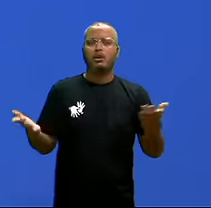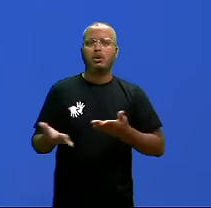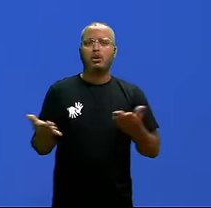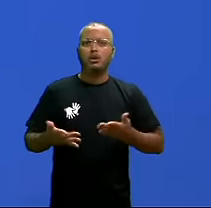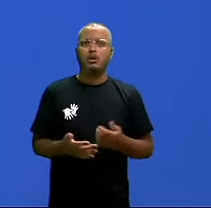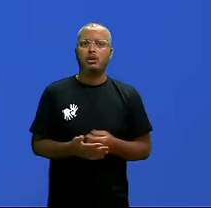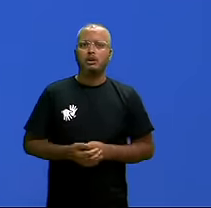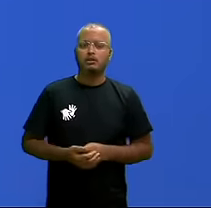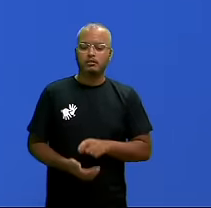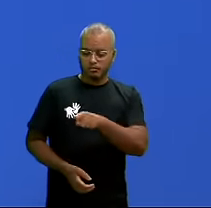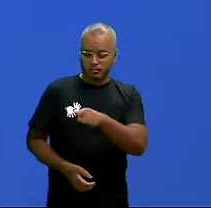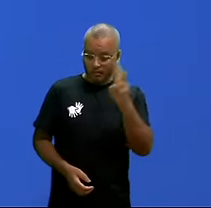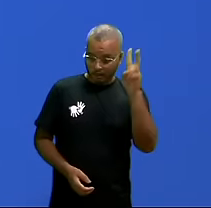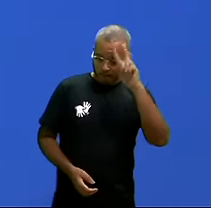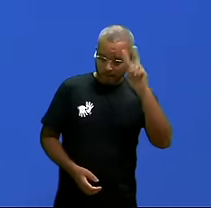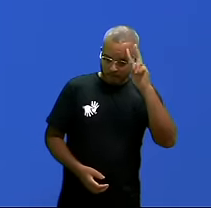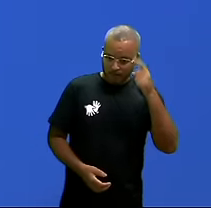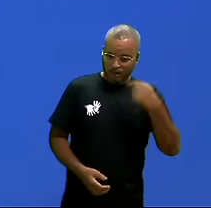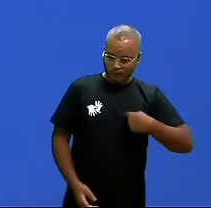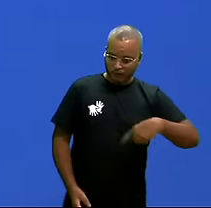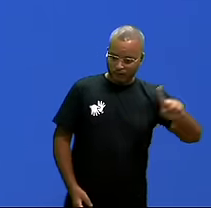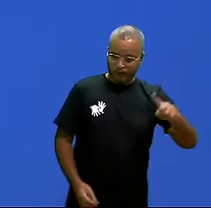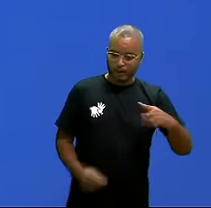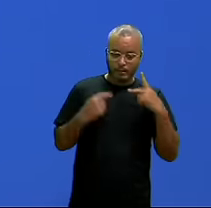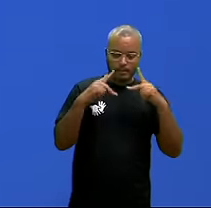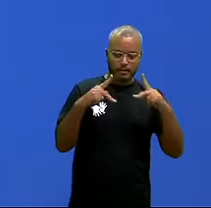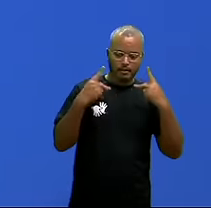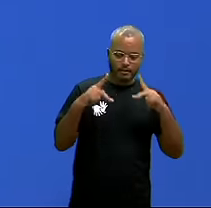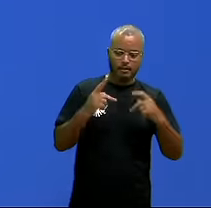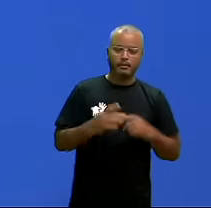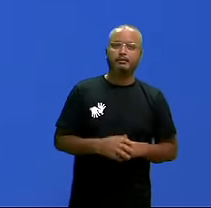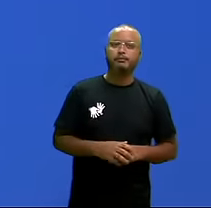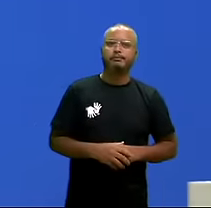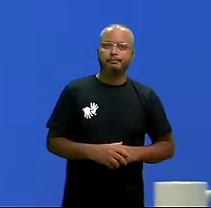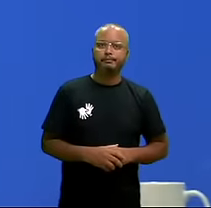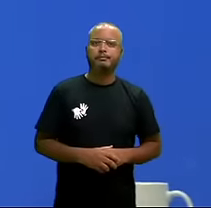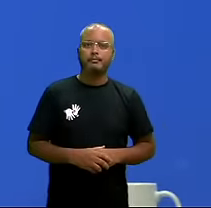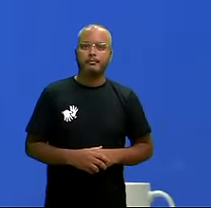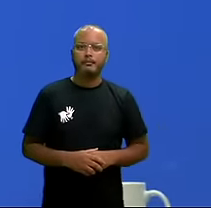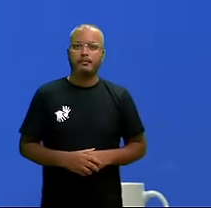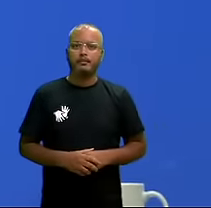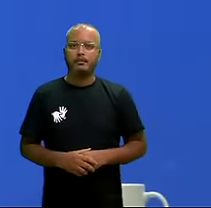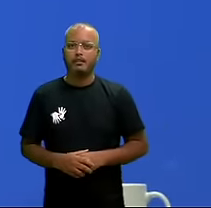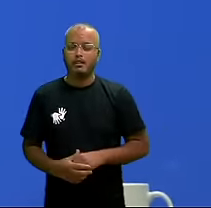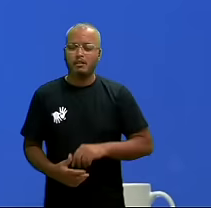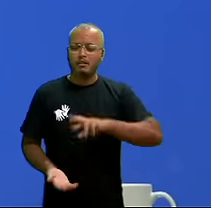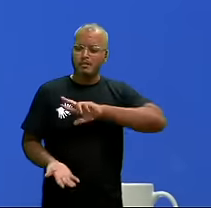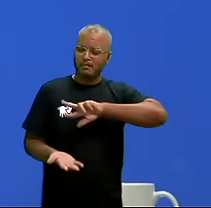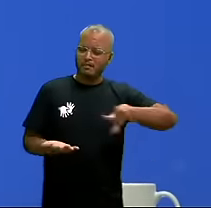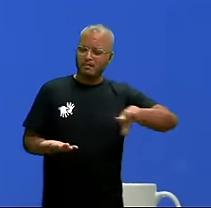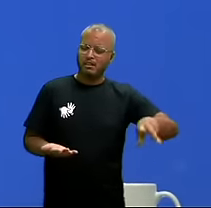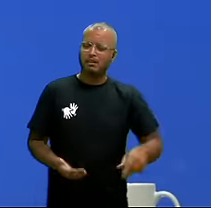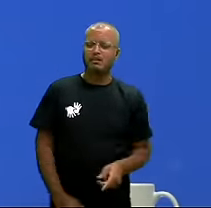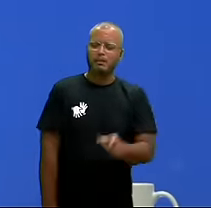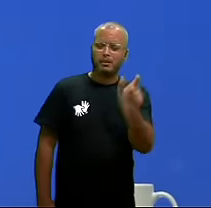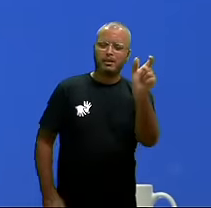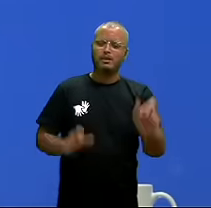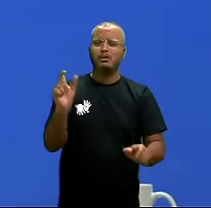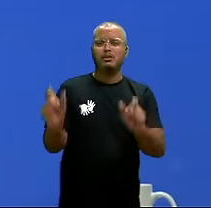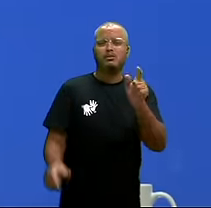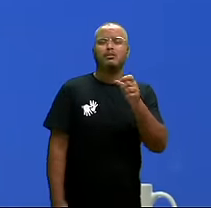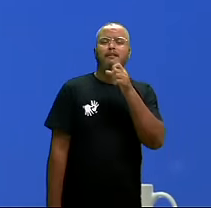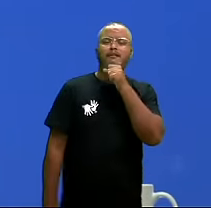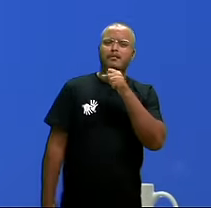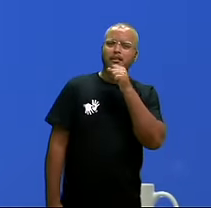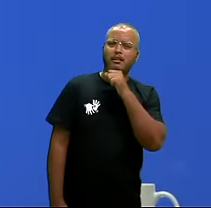Você tava lá, lembra? Lotado o ginásio, né, Marco? Um monte de gente com idade pra ser meu pai, meu avô, meu tio, um monte. Eu falei: vou ensinar o que pra alguém,